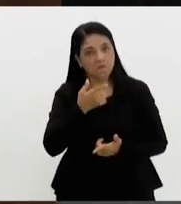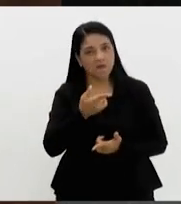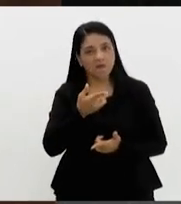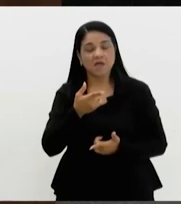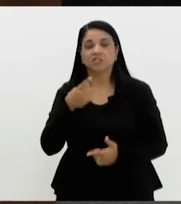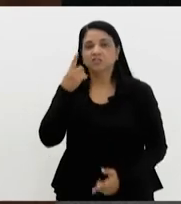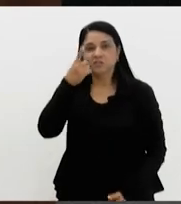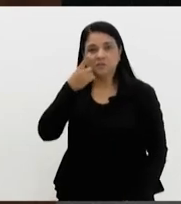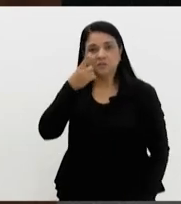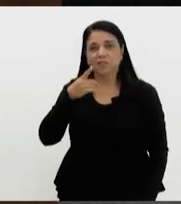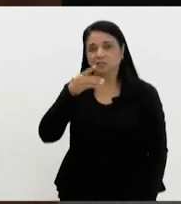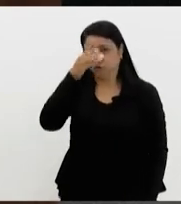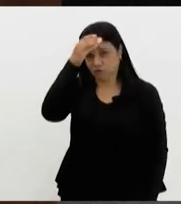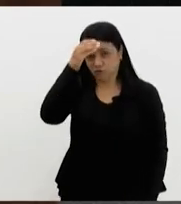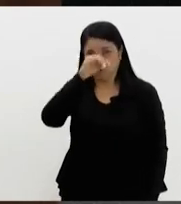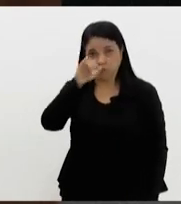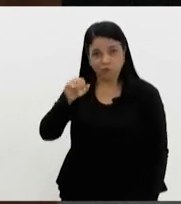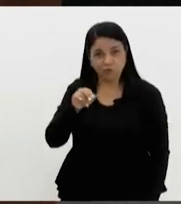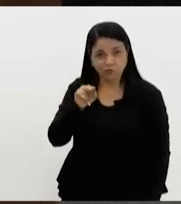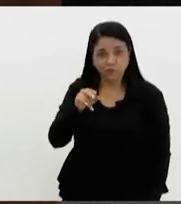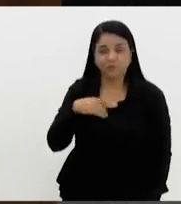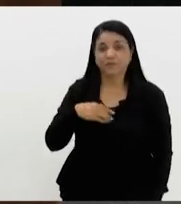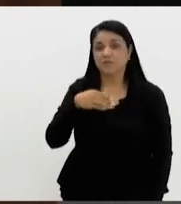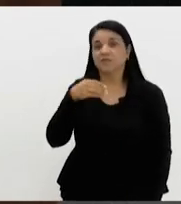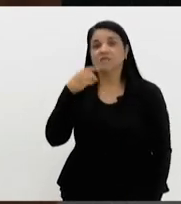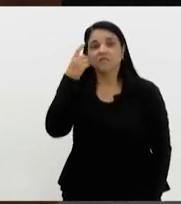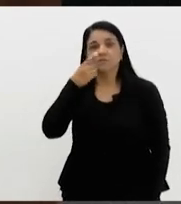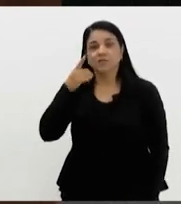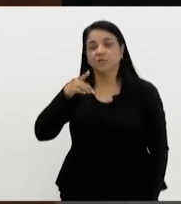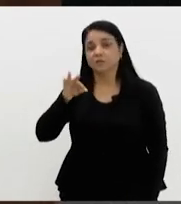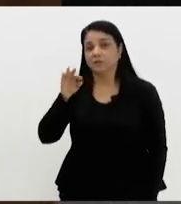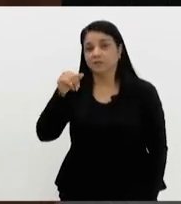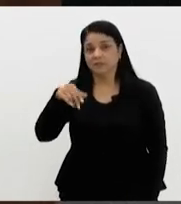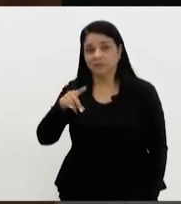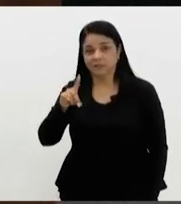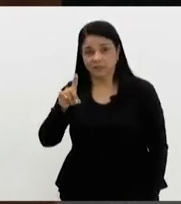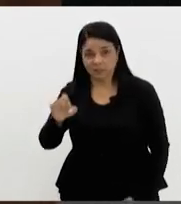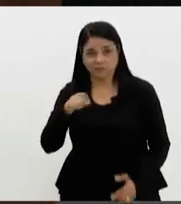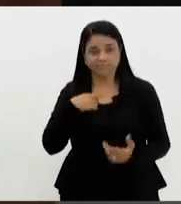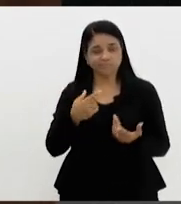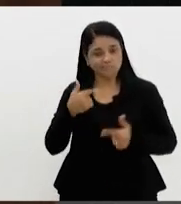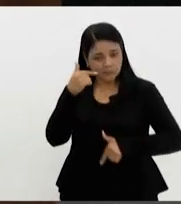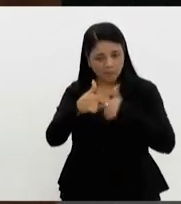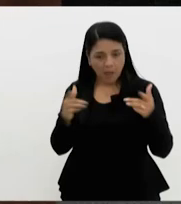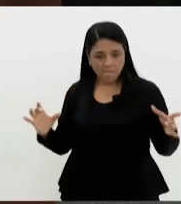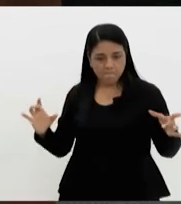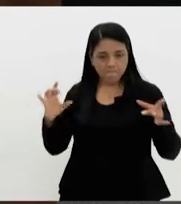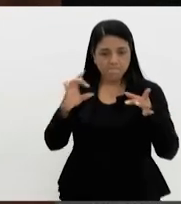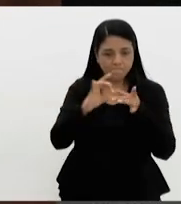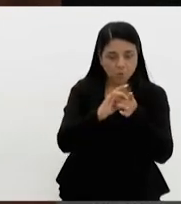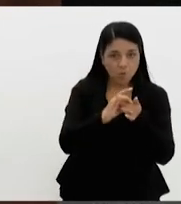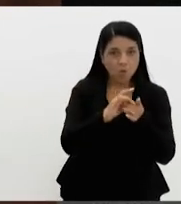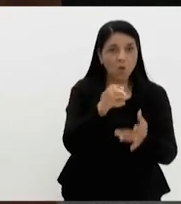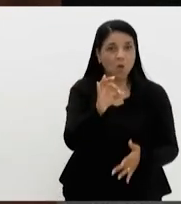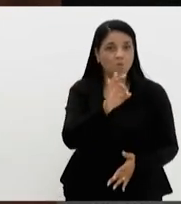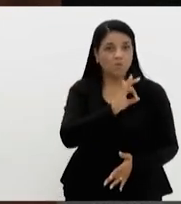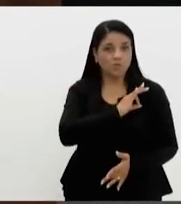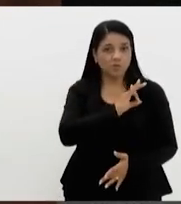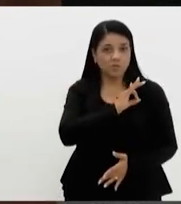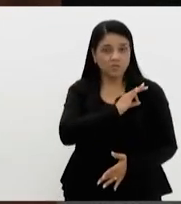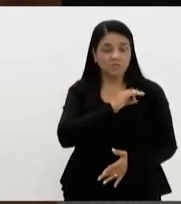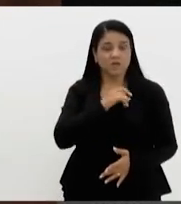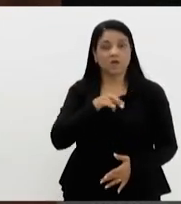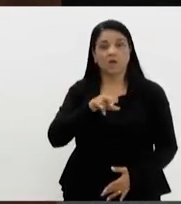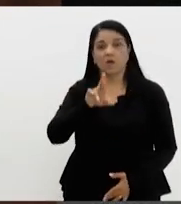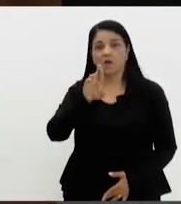Tandi, como a gente pode conseguir, com um trabalho de integração, no caso, a Polícia Rodoviária Federal, que até pouco